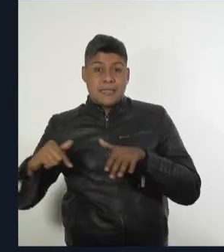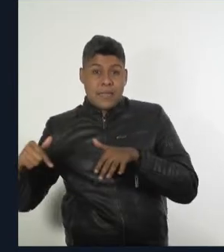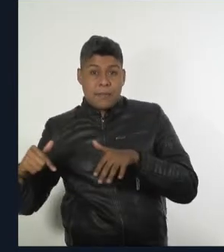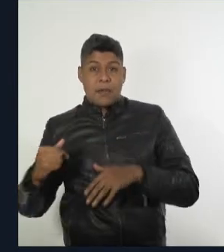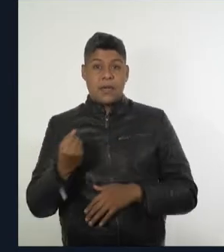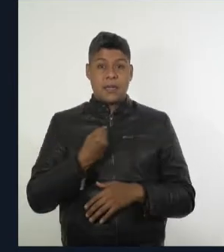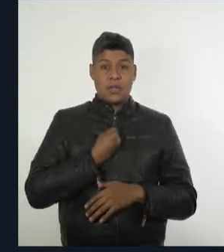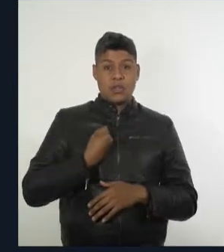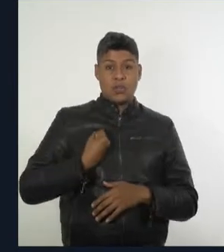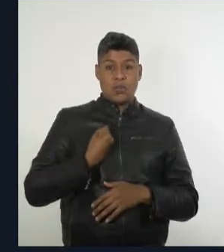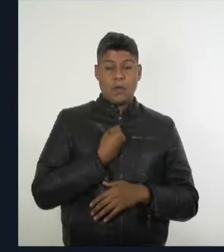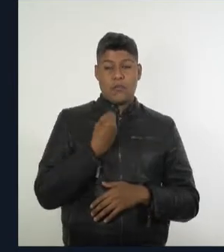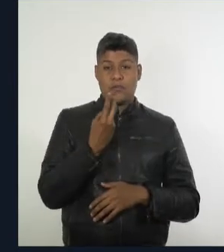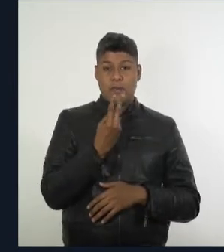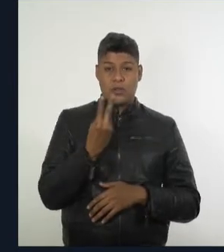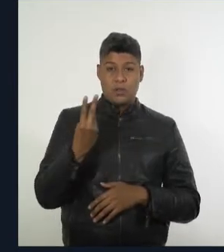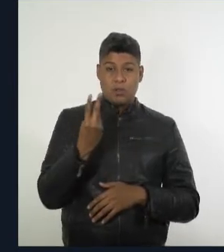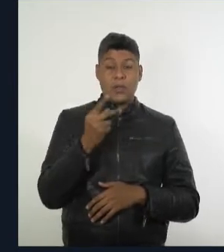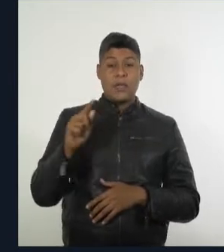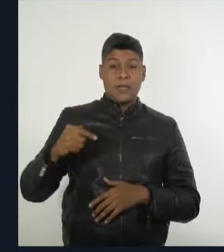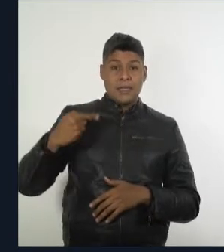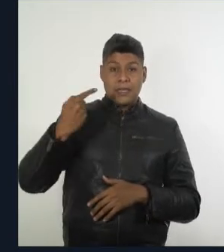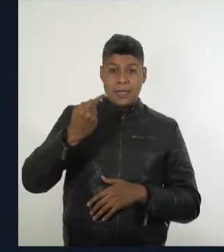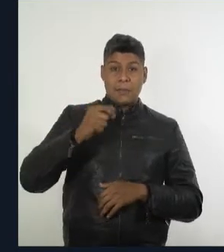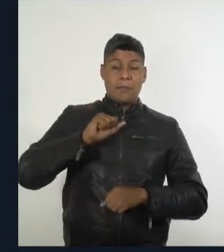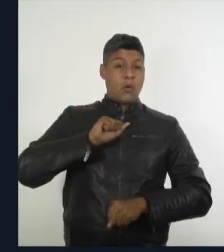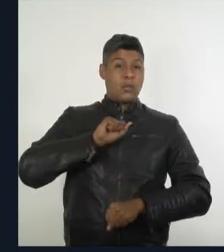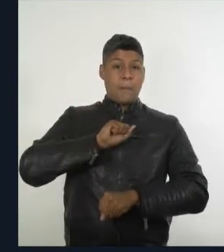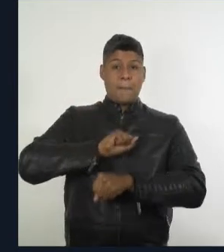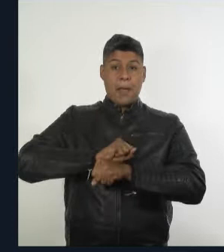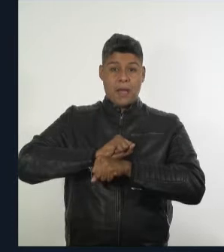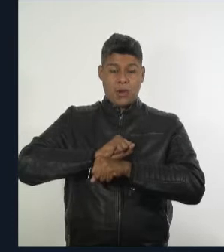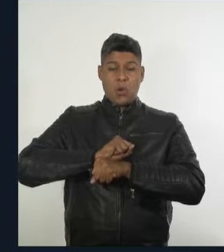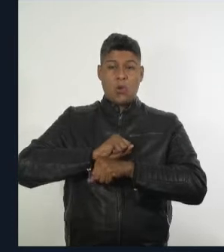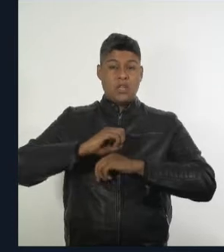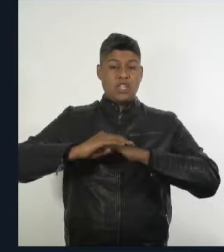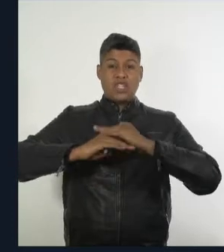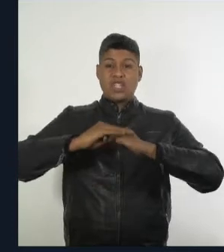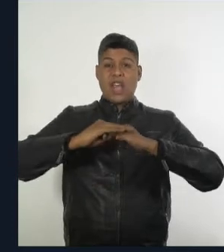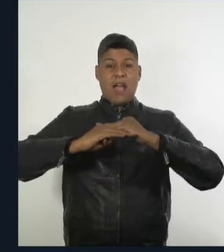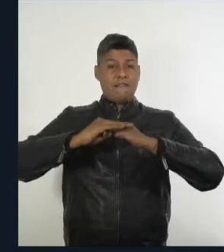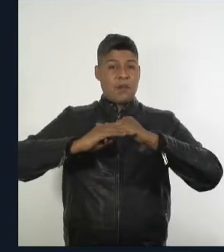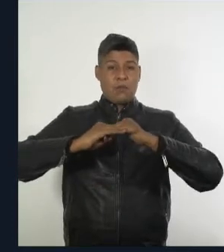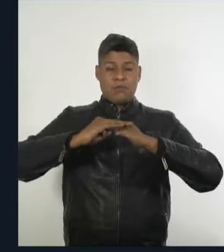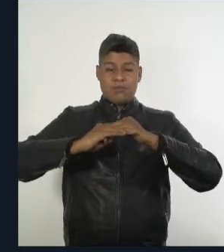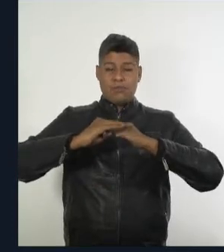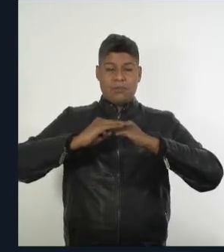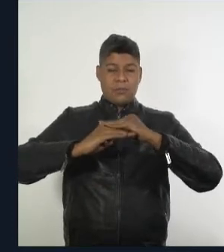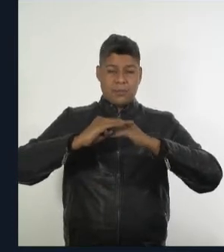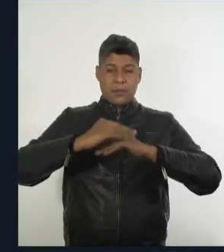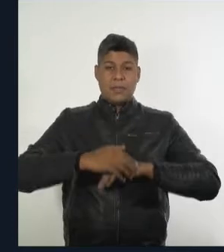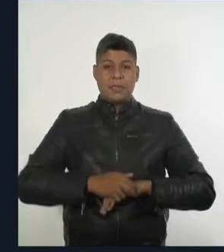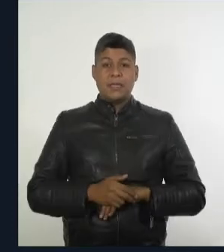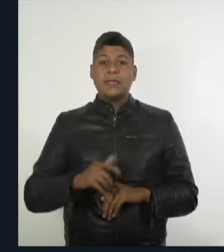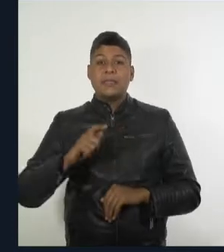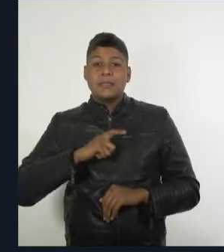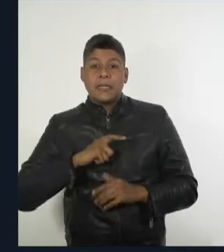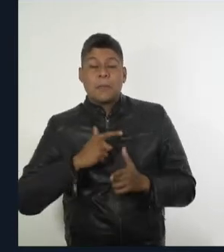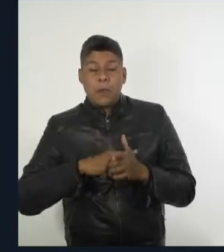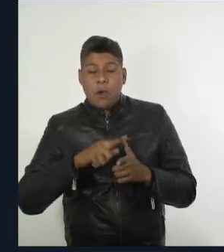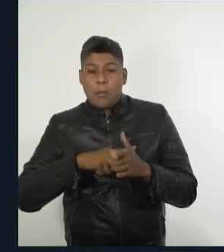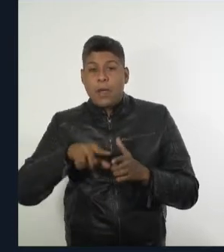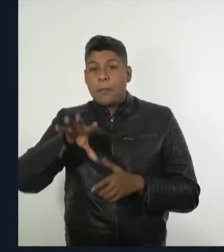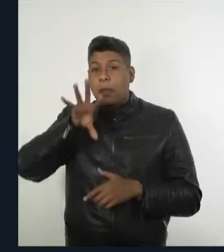número 22. Depois tivemos a estabilização, como aqui já também tivemos no caso de síndrome